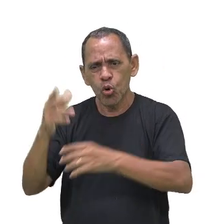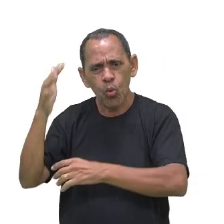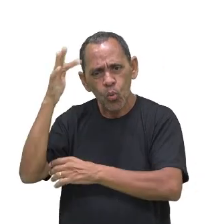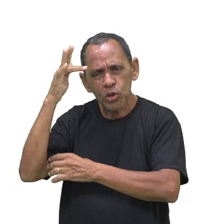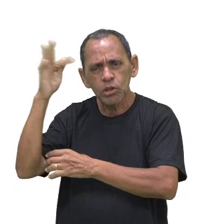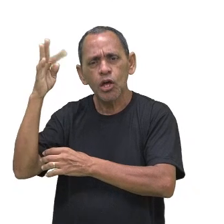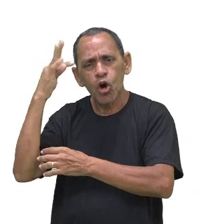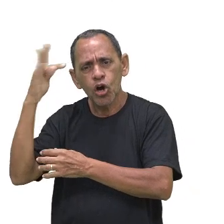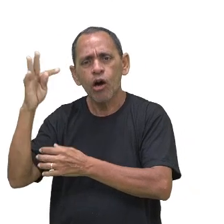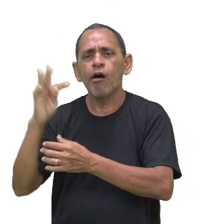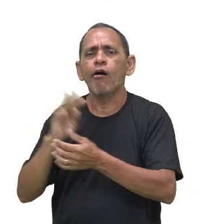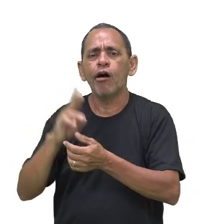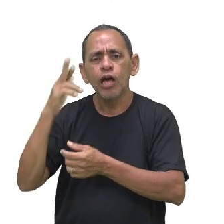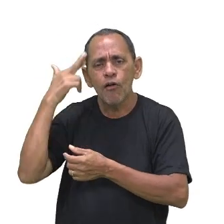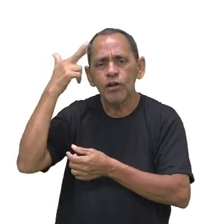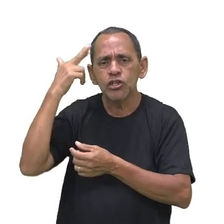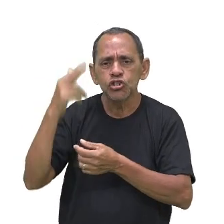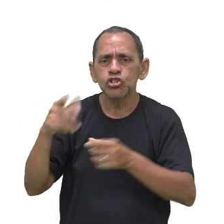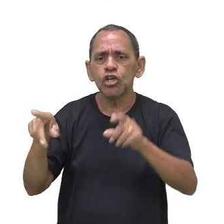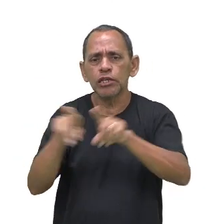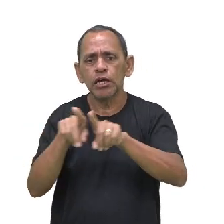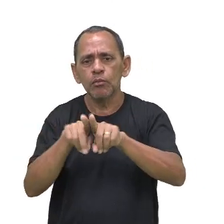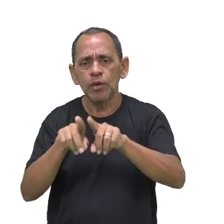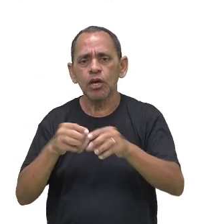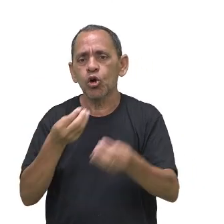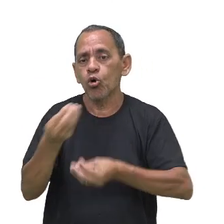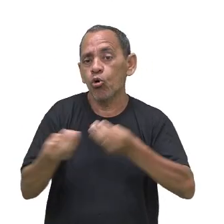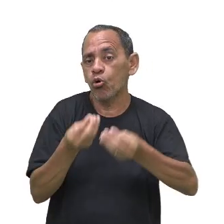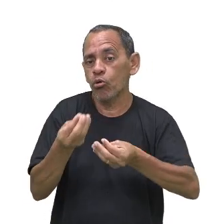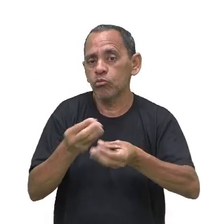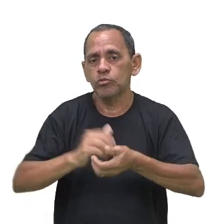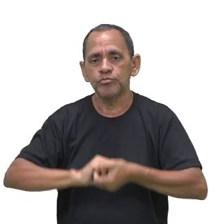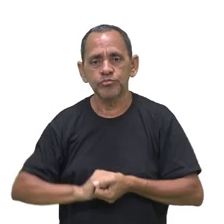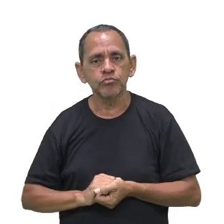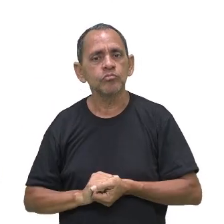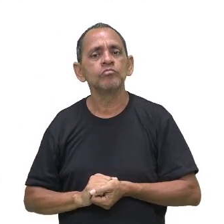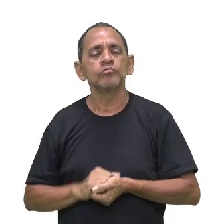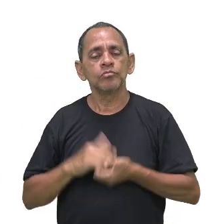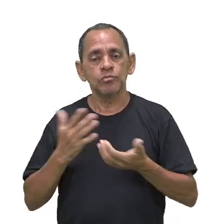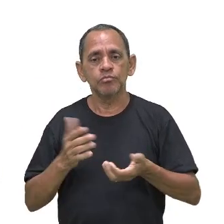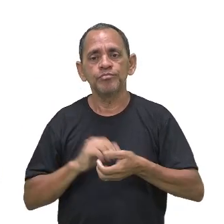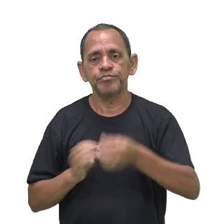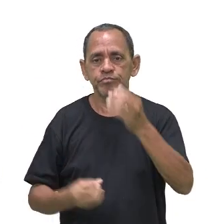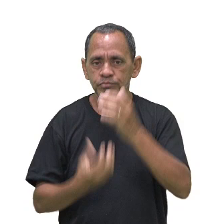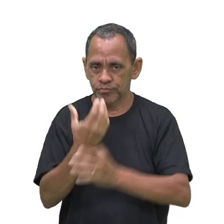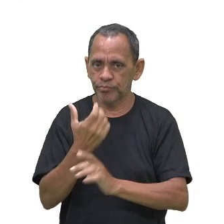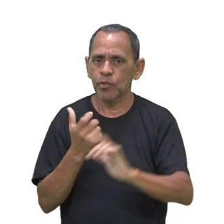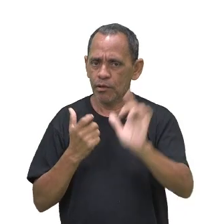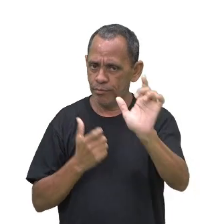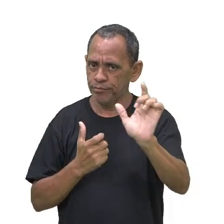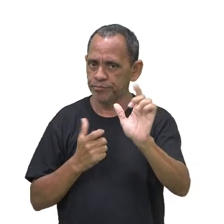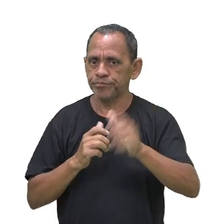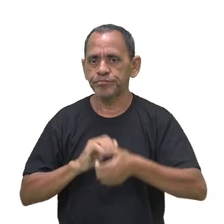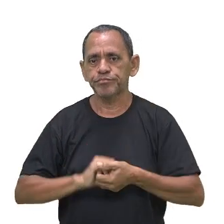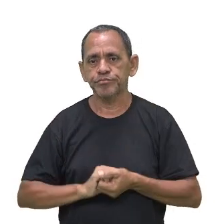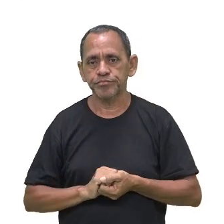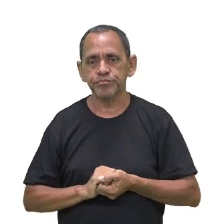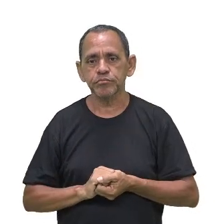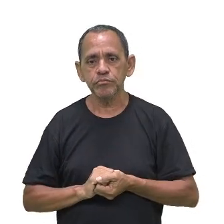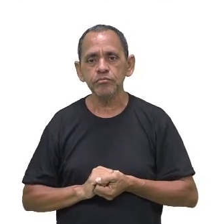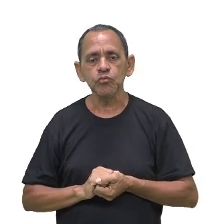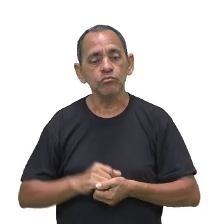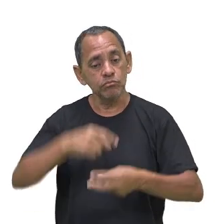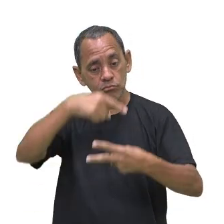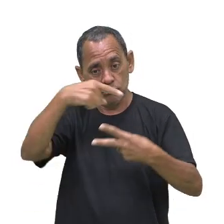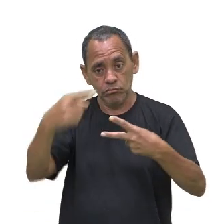pensavam, refletiam, e então eles criaram esse termo. Então, principalmente, nós vamos trazer dois desses teóricos aqui.